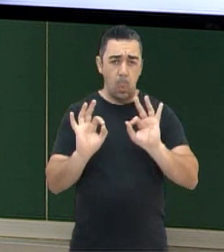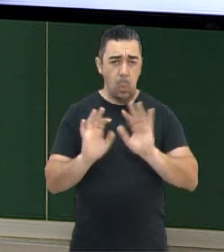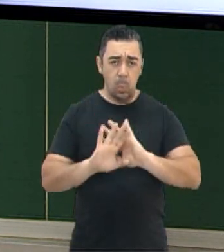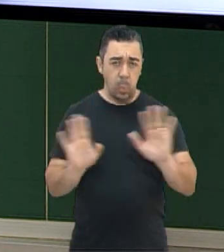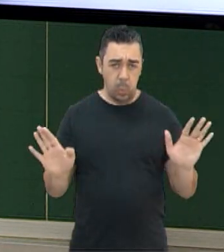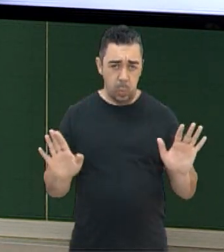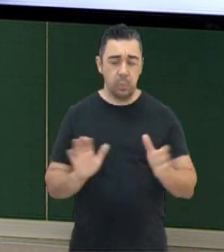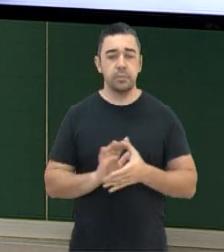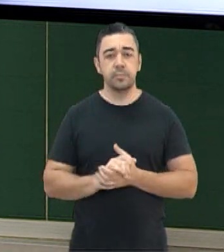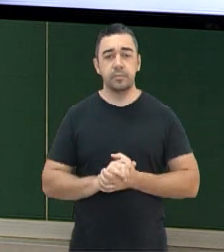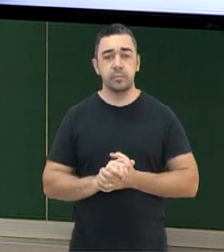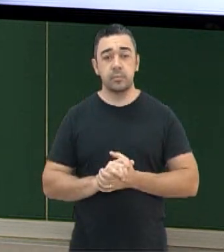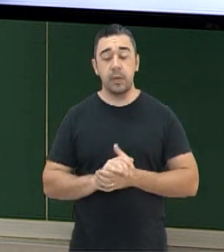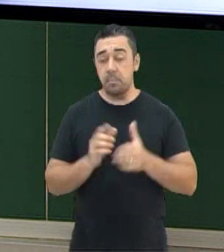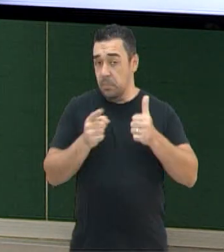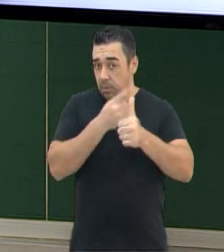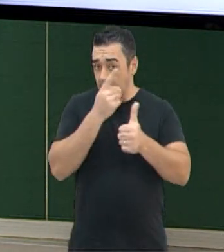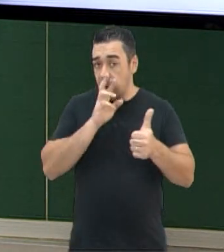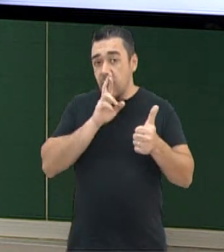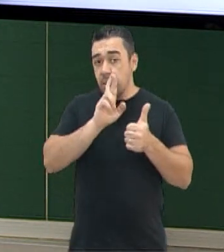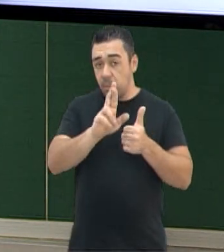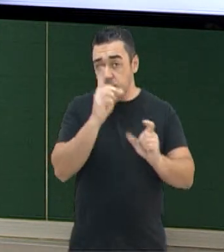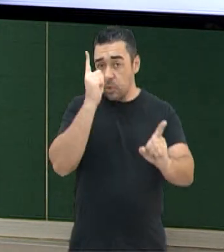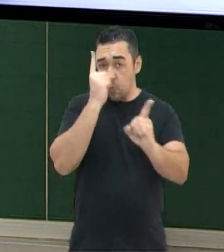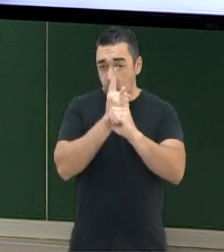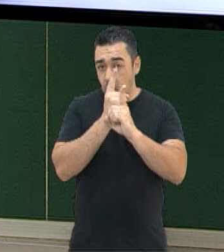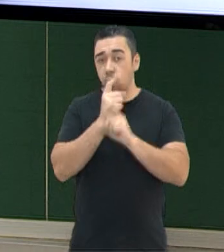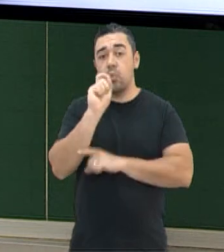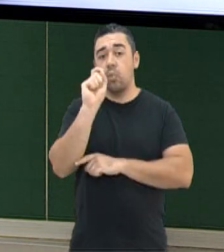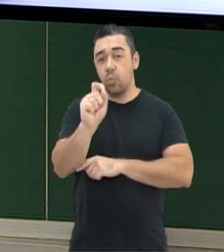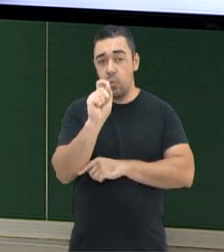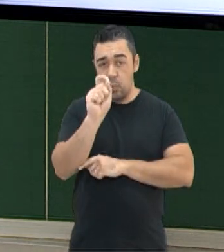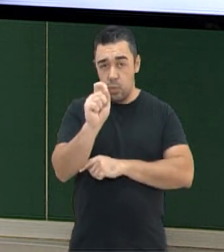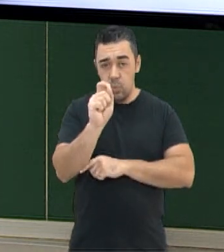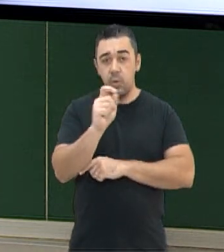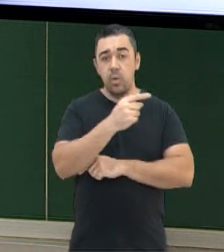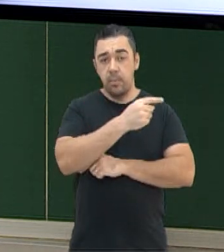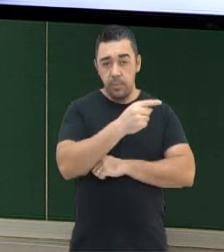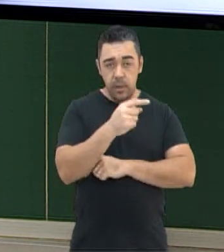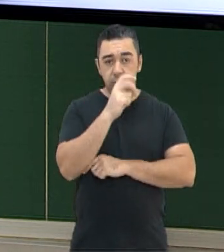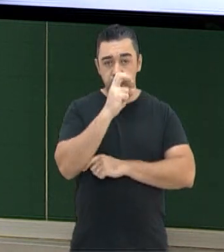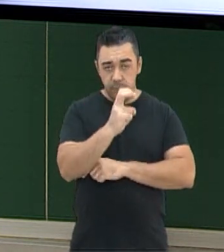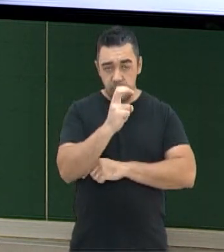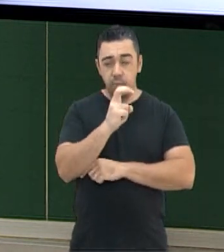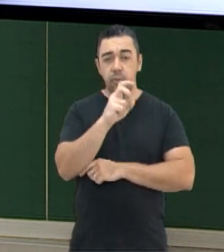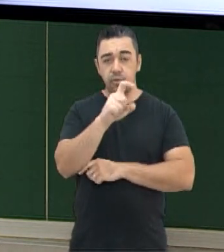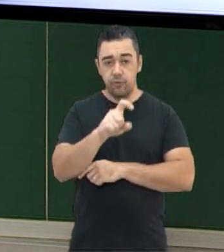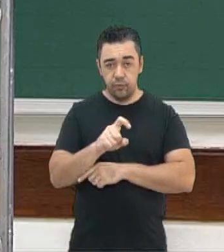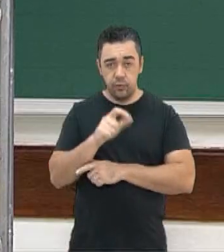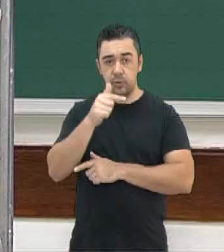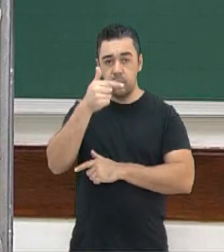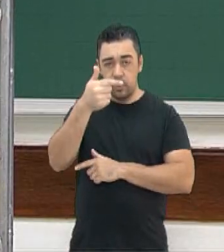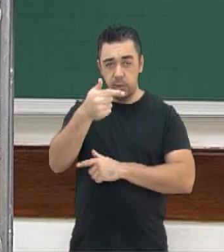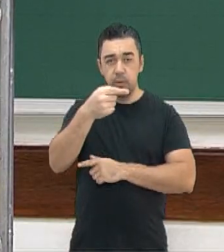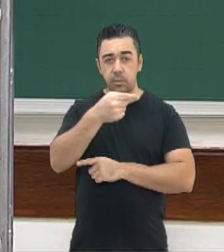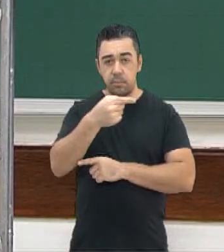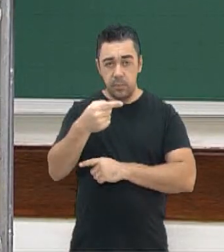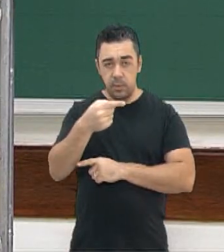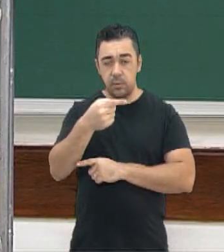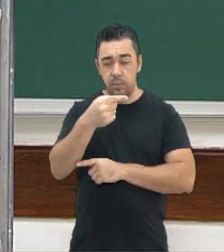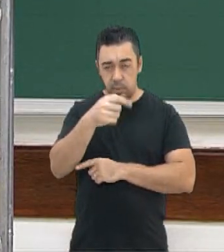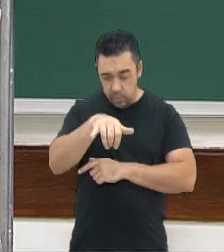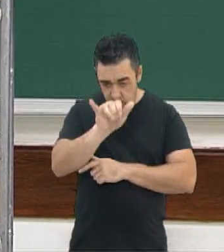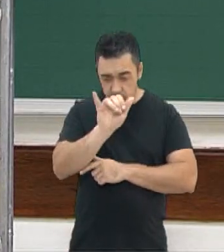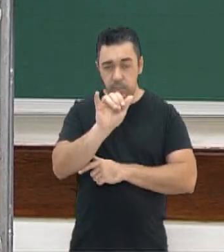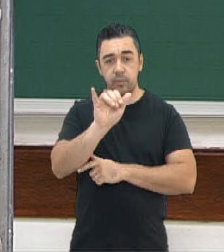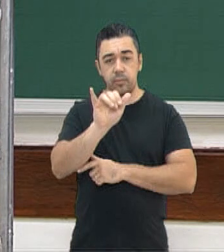1. A minha primeira resposta desse processo da divisão deu menos 5x ao quadrado